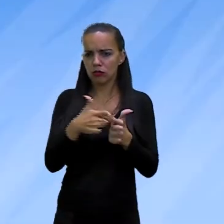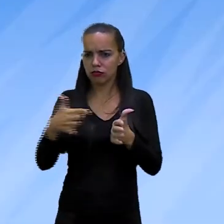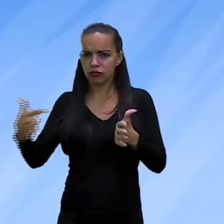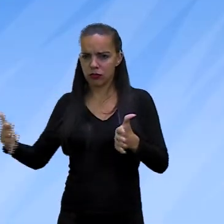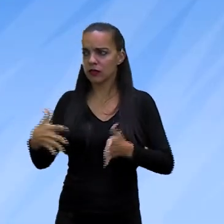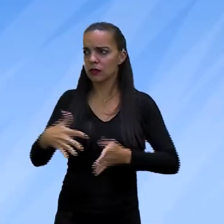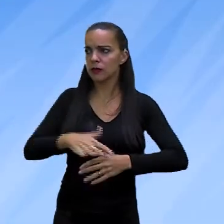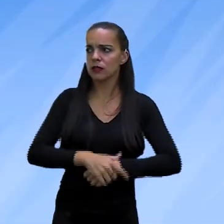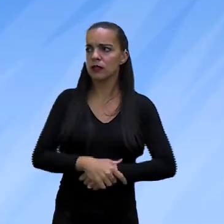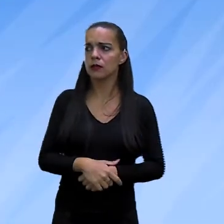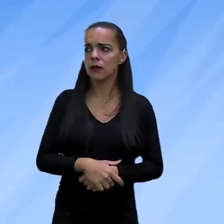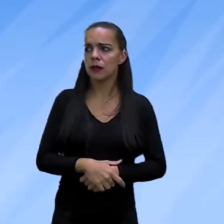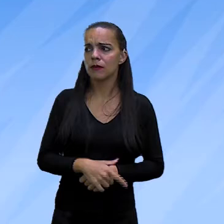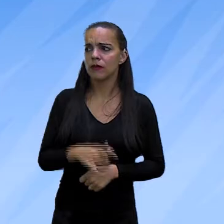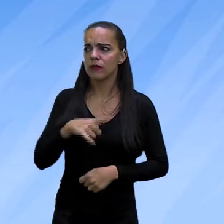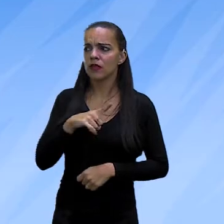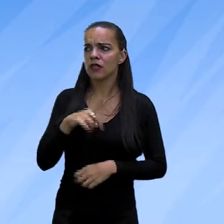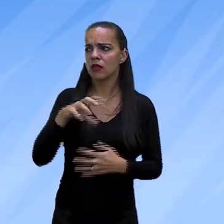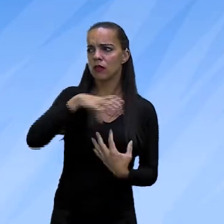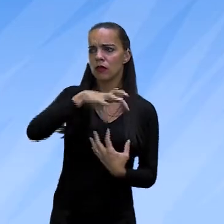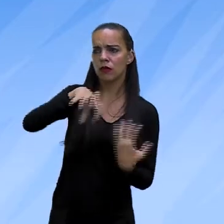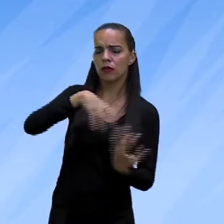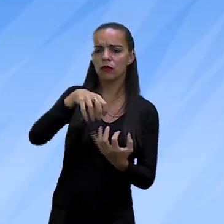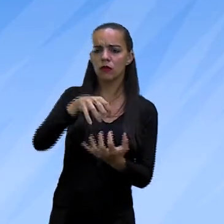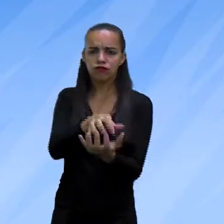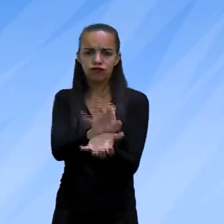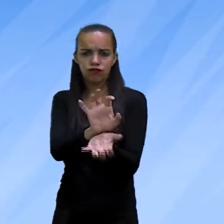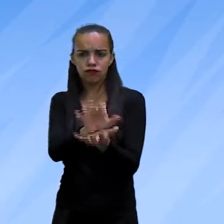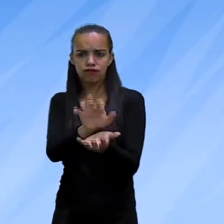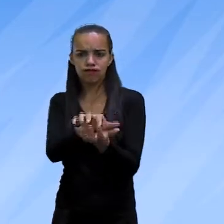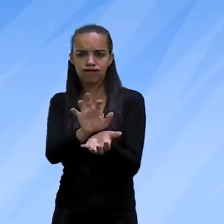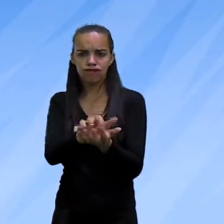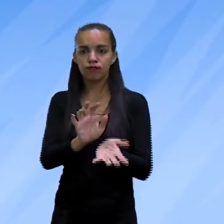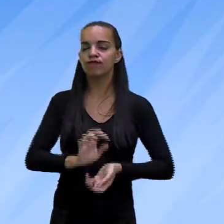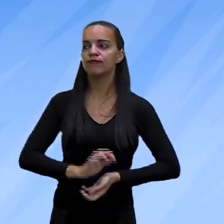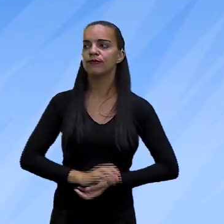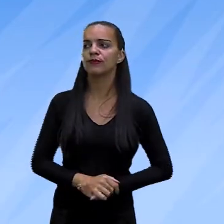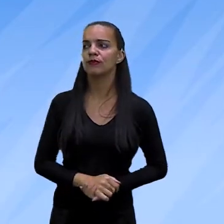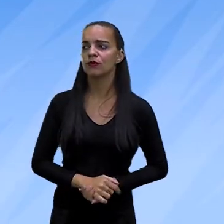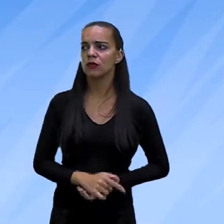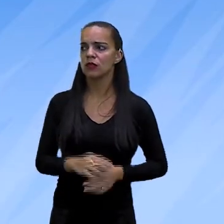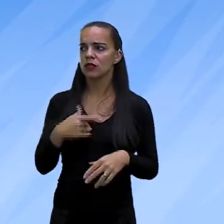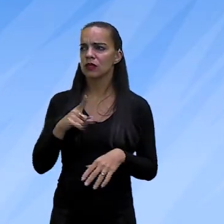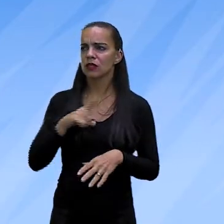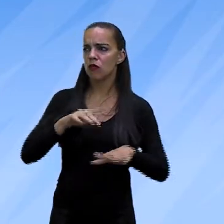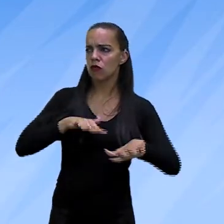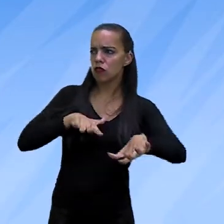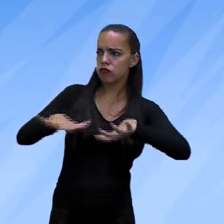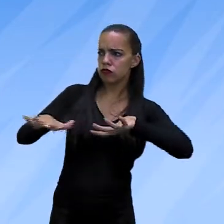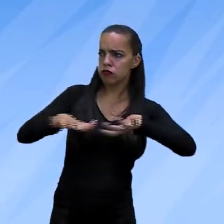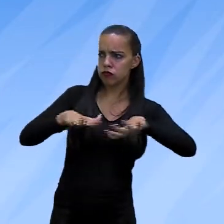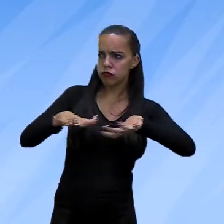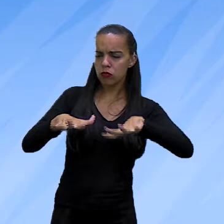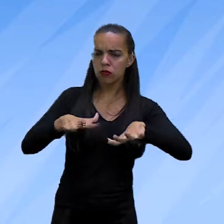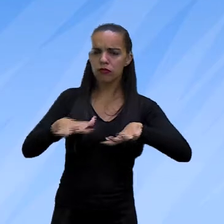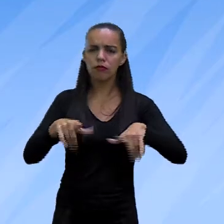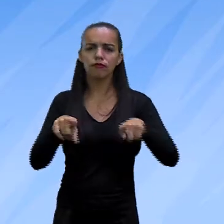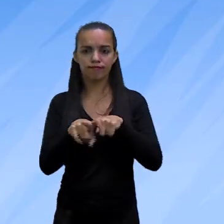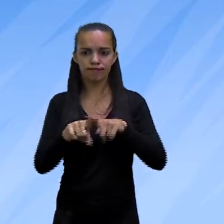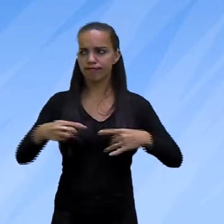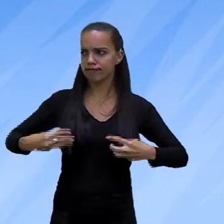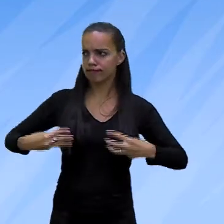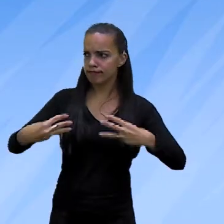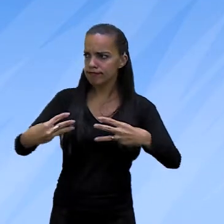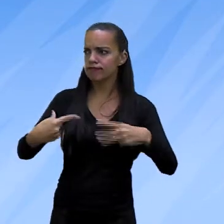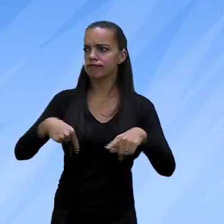ocorridas durante o período joanino foram a Revolução Pernambucana de 1817, movimento com influências iluministas,